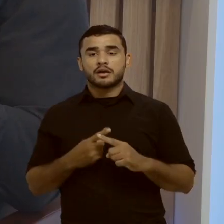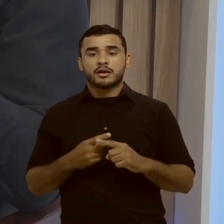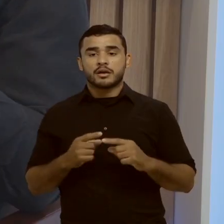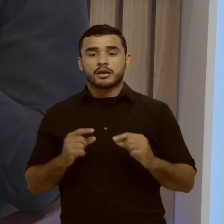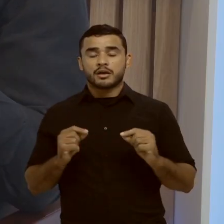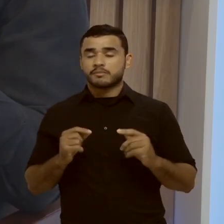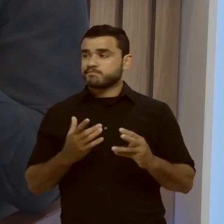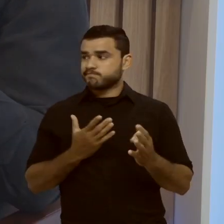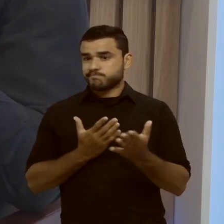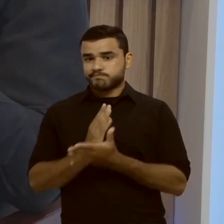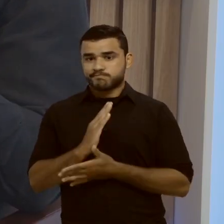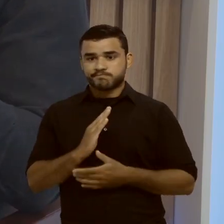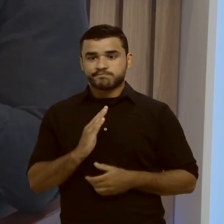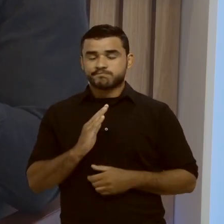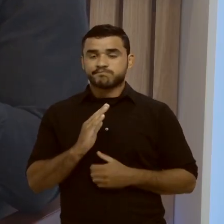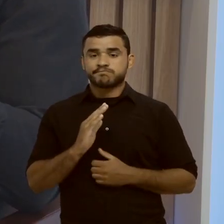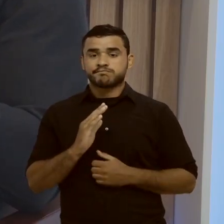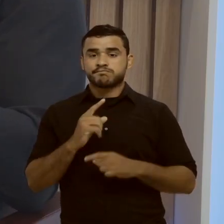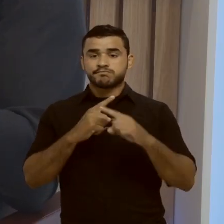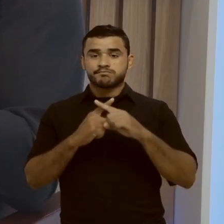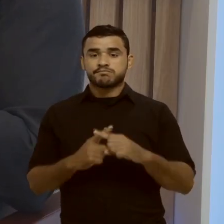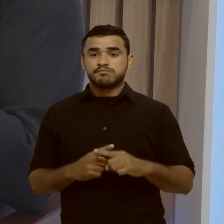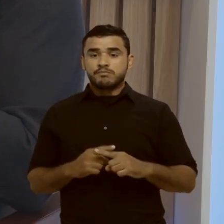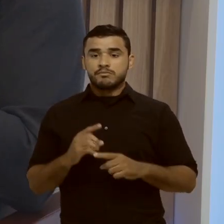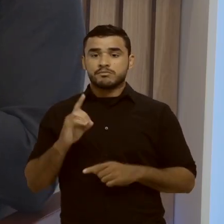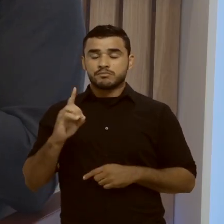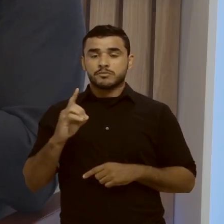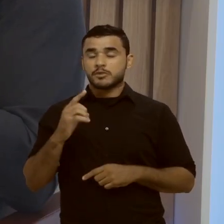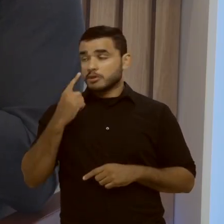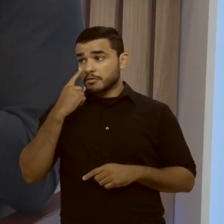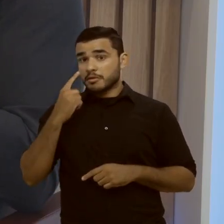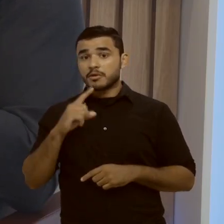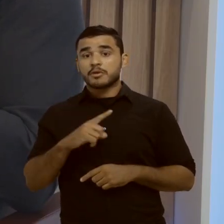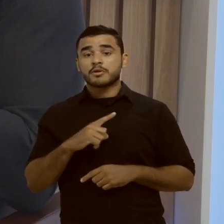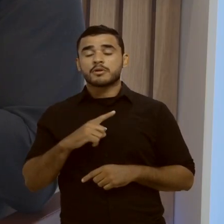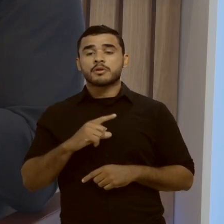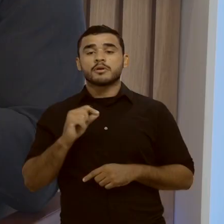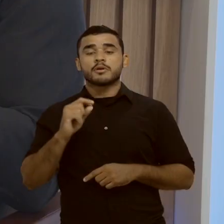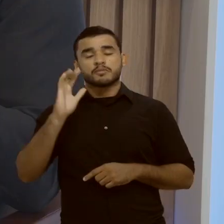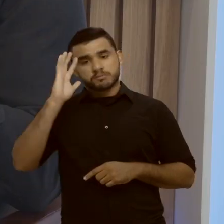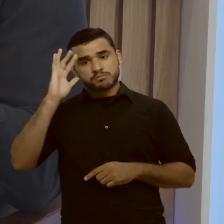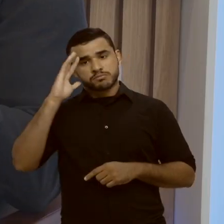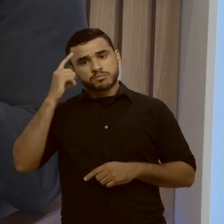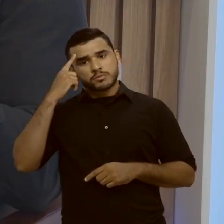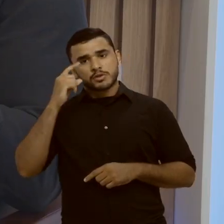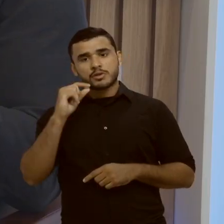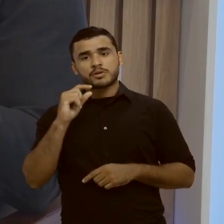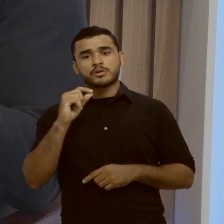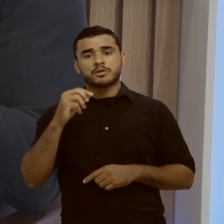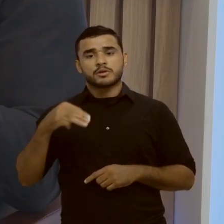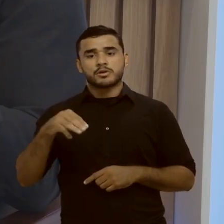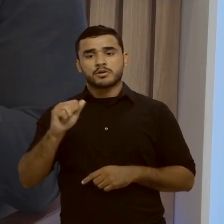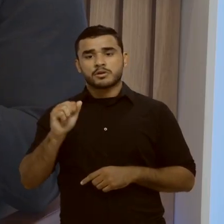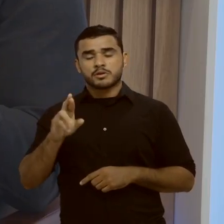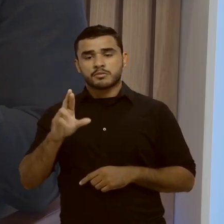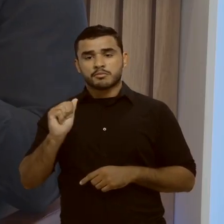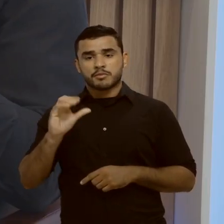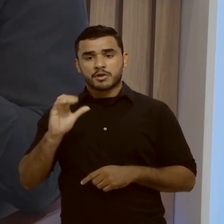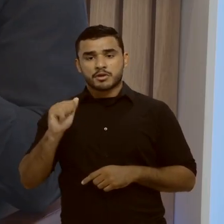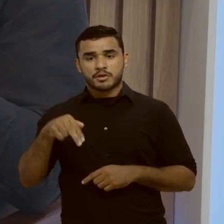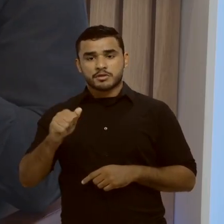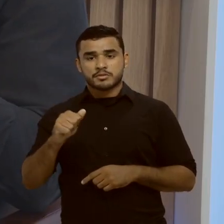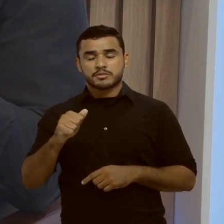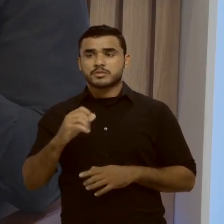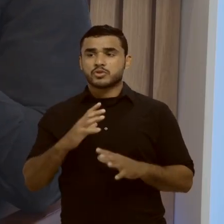já não tem mais condições de classificação, mas tem um ponto interessante que vale a reflexão. Maracanã tinha 9 pontos ganhos